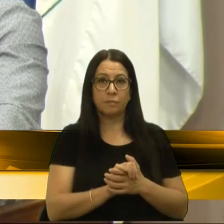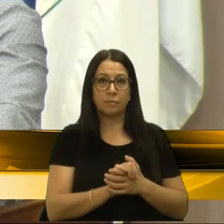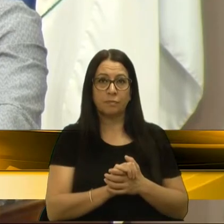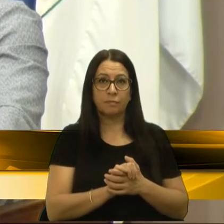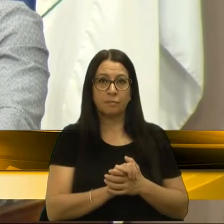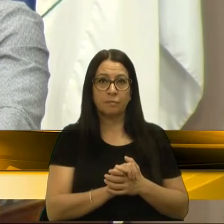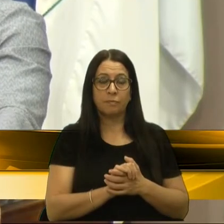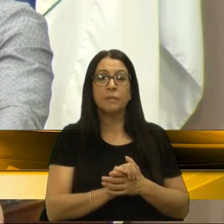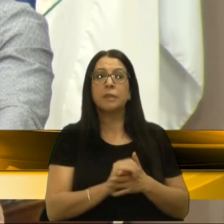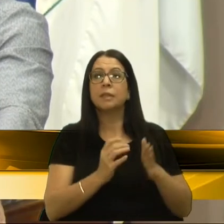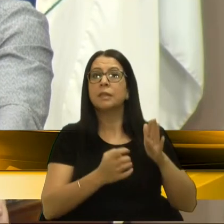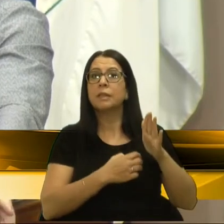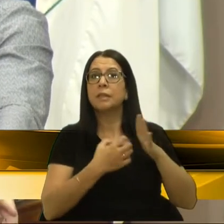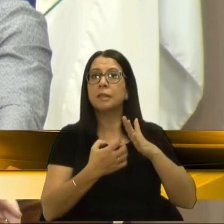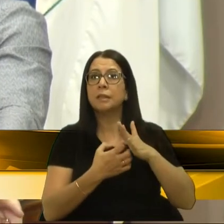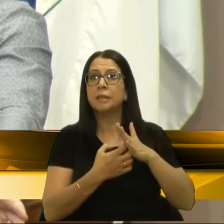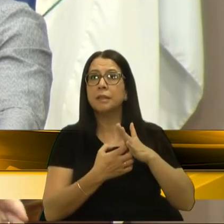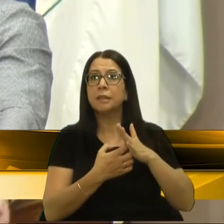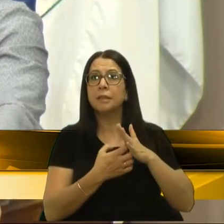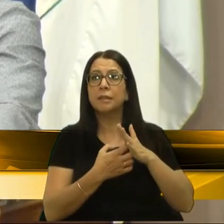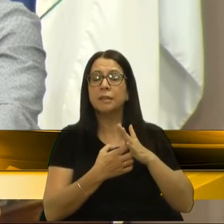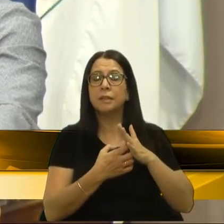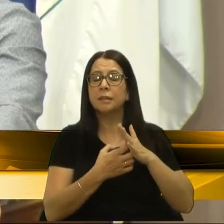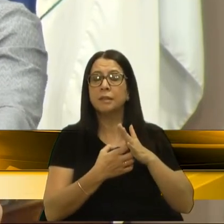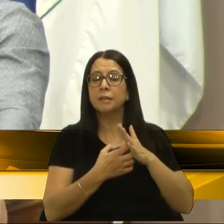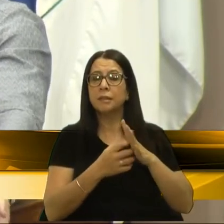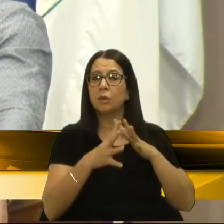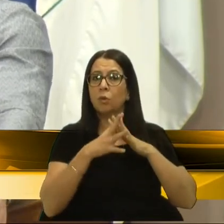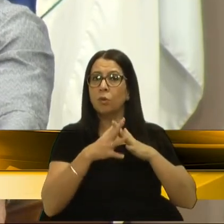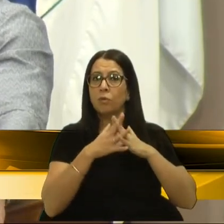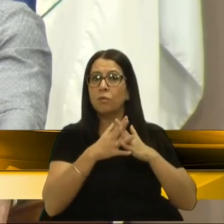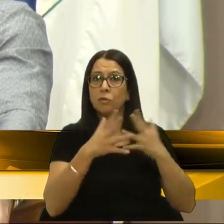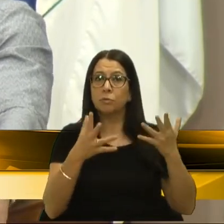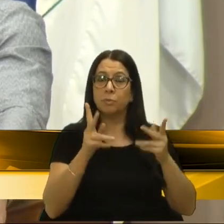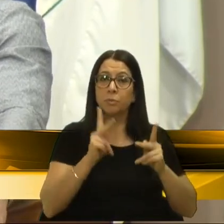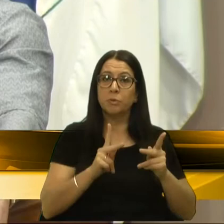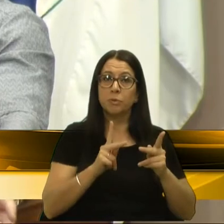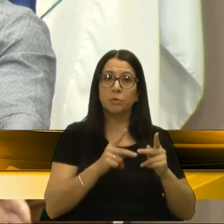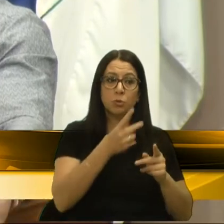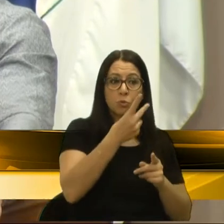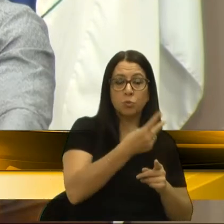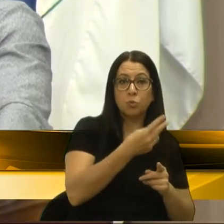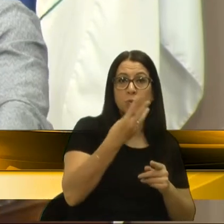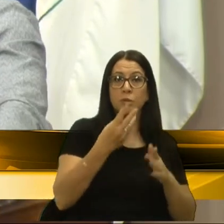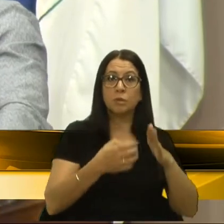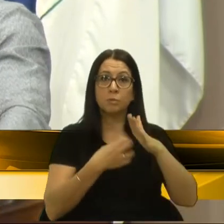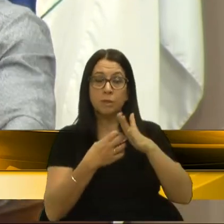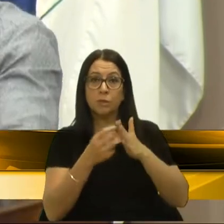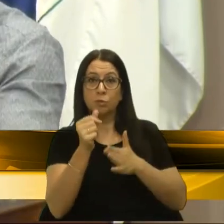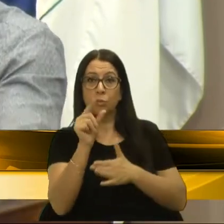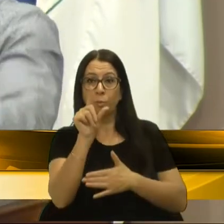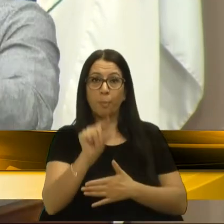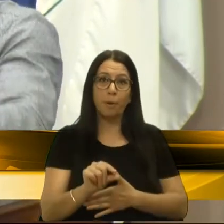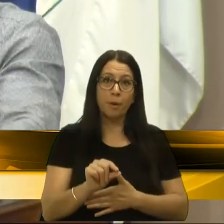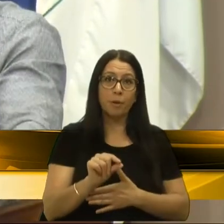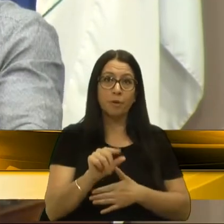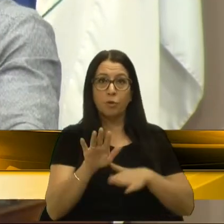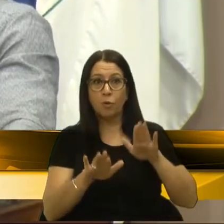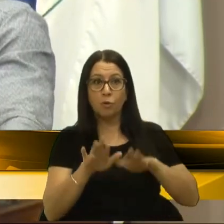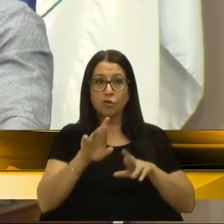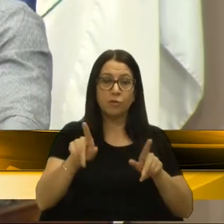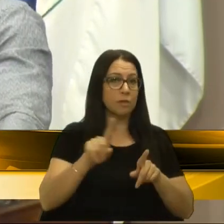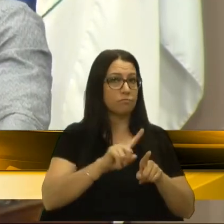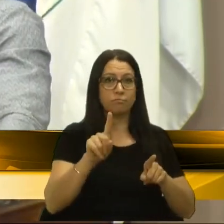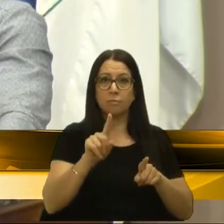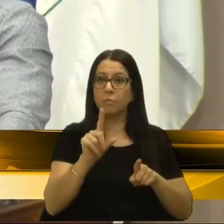a empresa, que o pessoal ele confunde muito que com duas ou três empresas a tarifa vai baixar ou uma tarifa vai ficar diferente da outra.